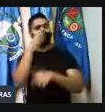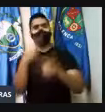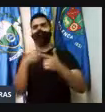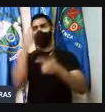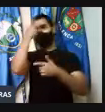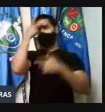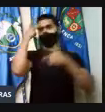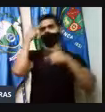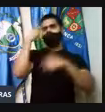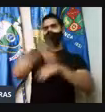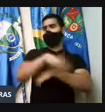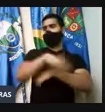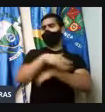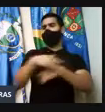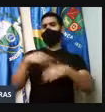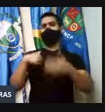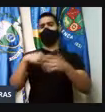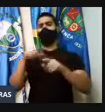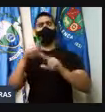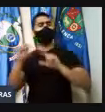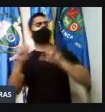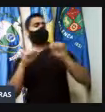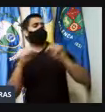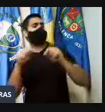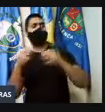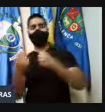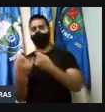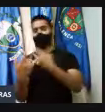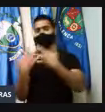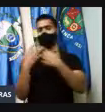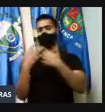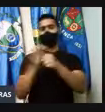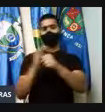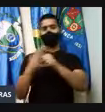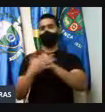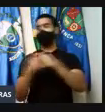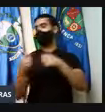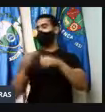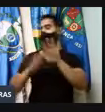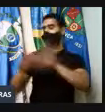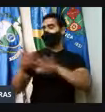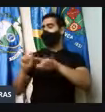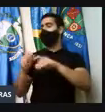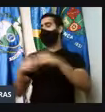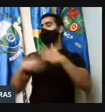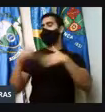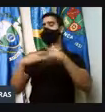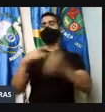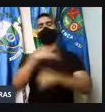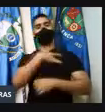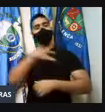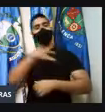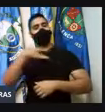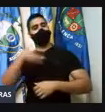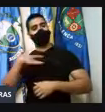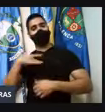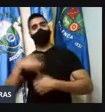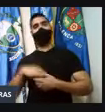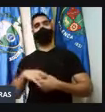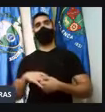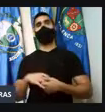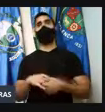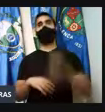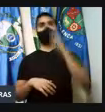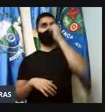na rua estão andando para baixo e para cima, se contaminando, e quem está tendo que cuidar são os profissionais de saúde que estão aí, os nossos